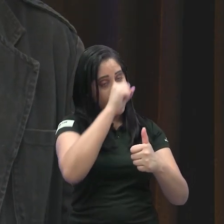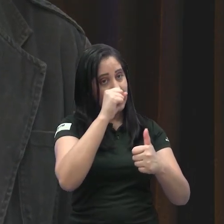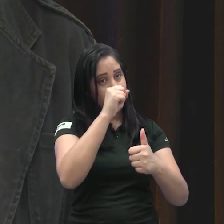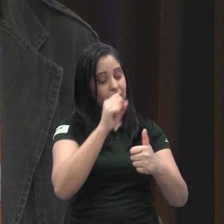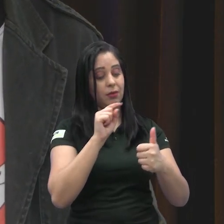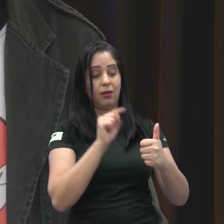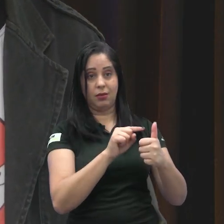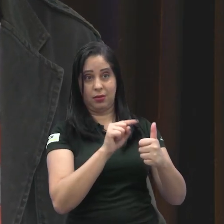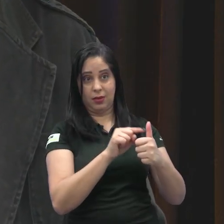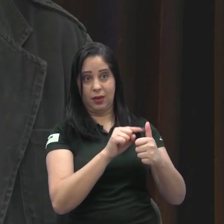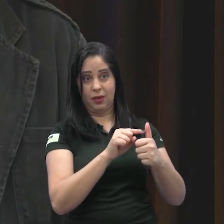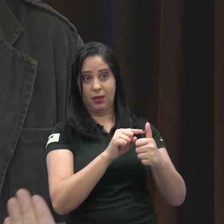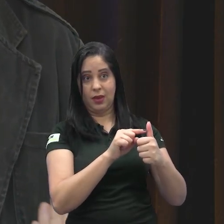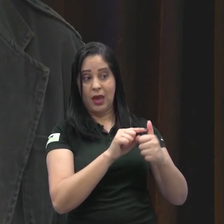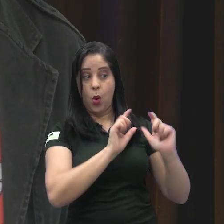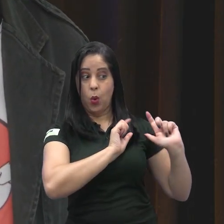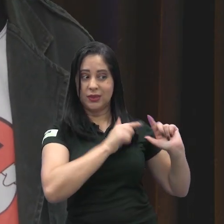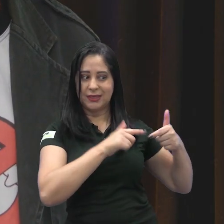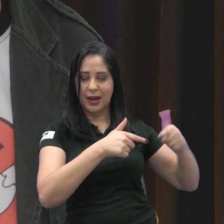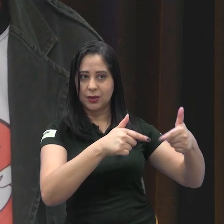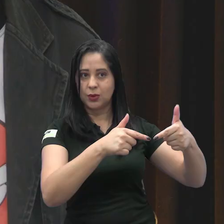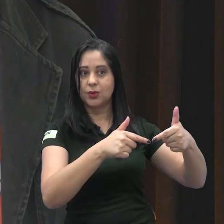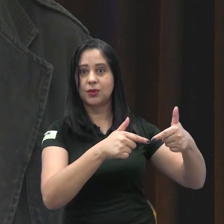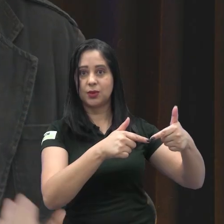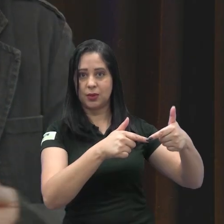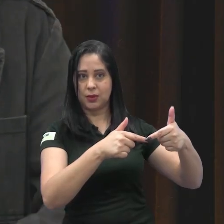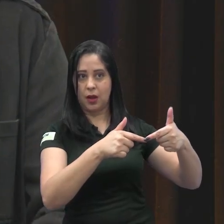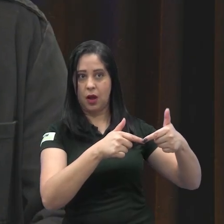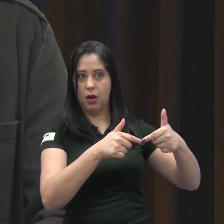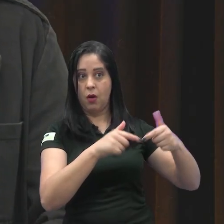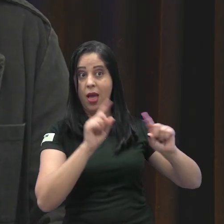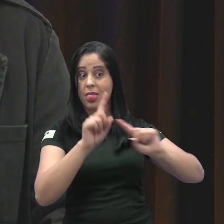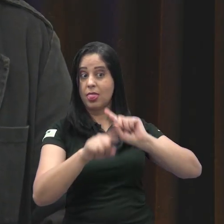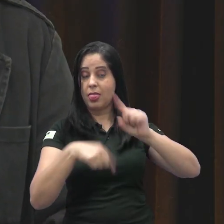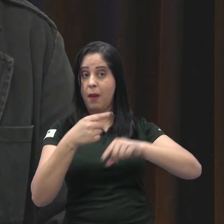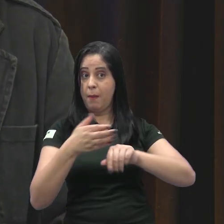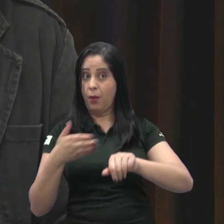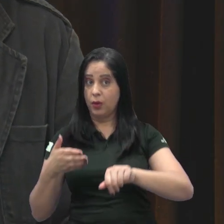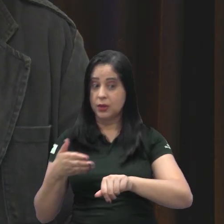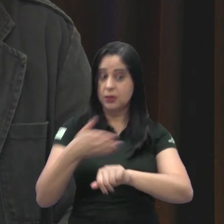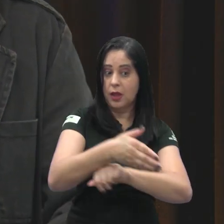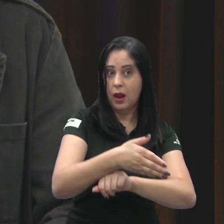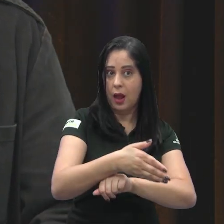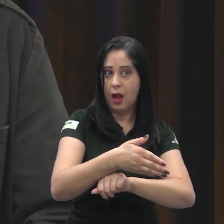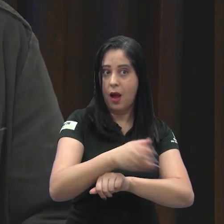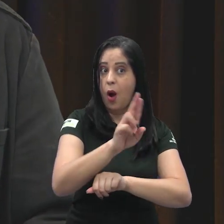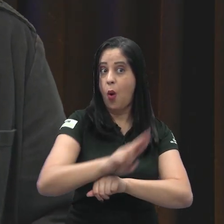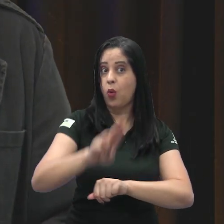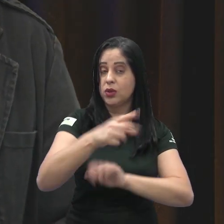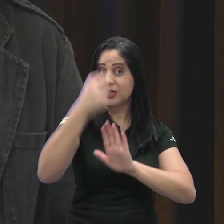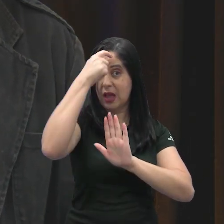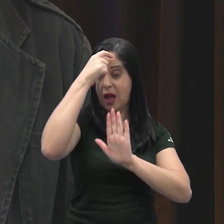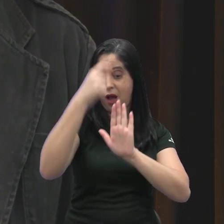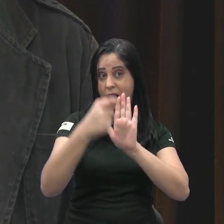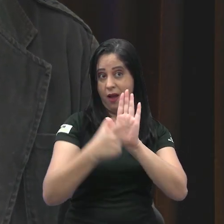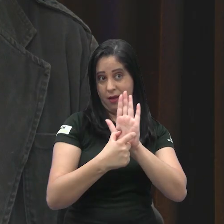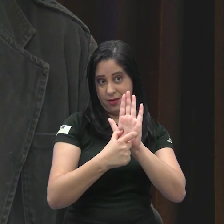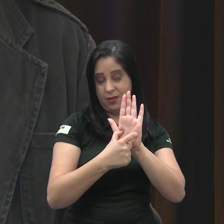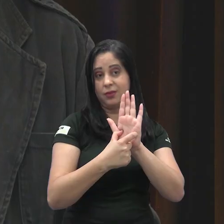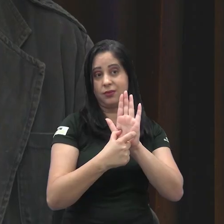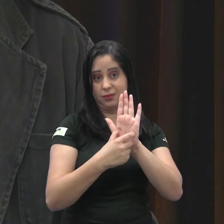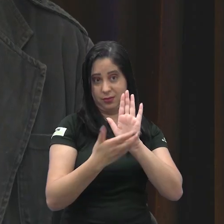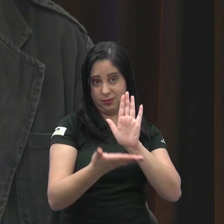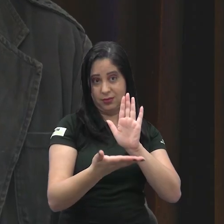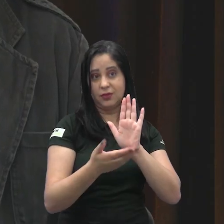como que era feito, né? Saber da história antes de se aventurar diretamente nas